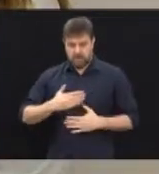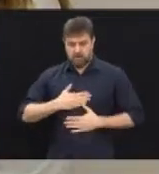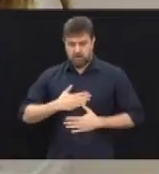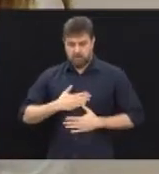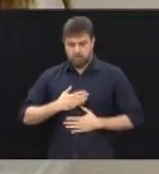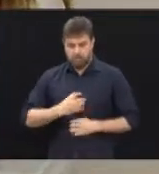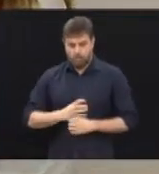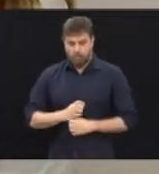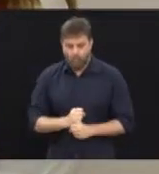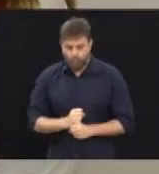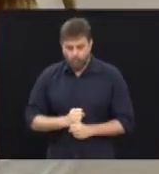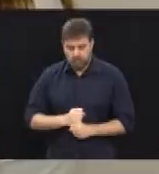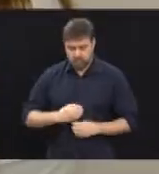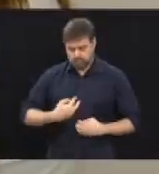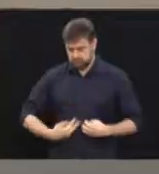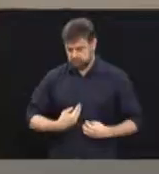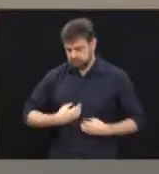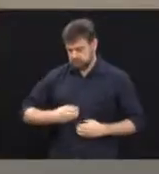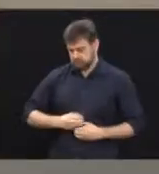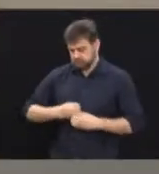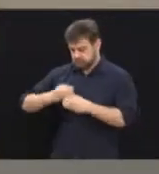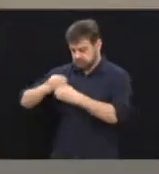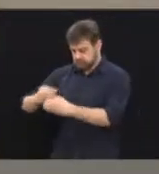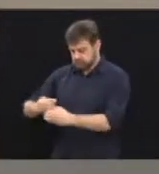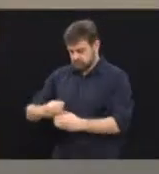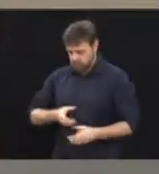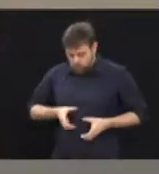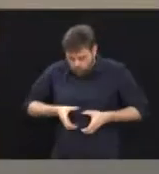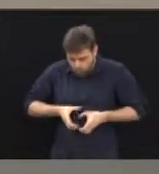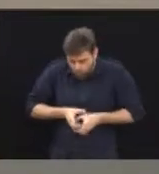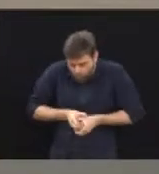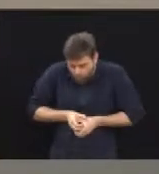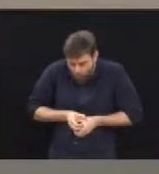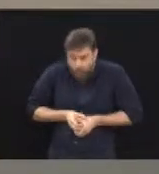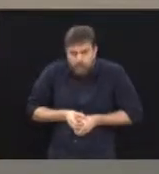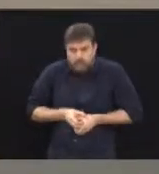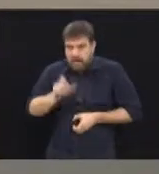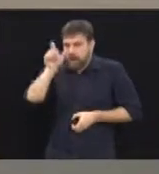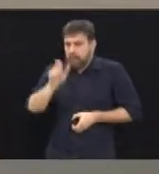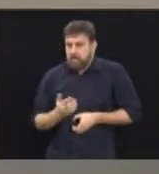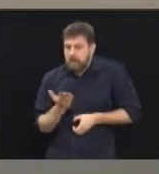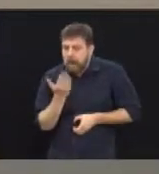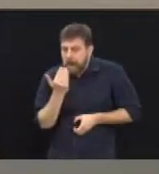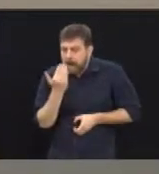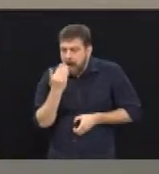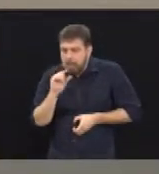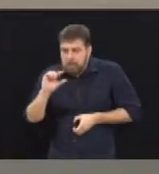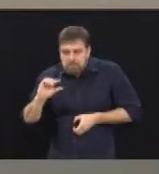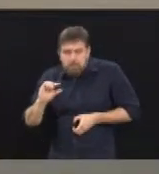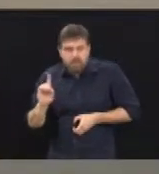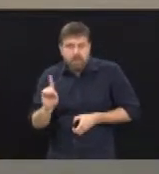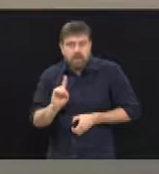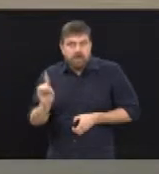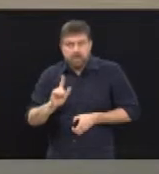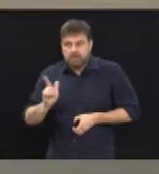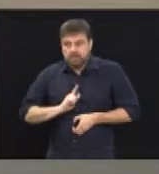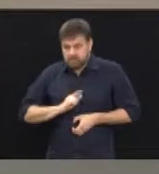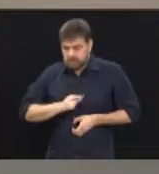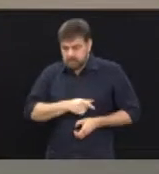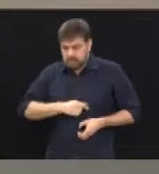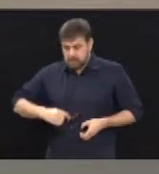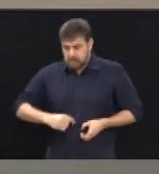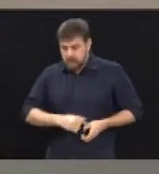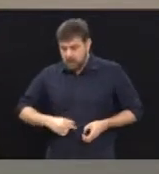restrição, né? Operou, física, né? Tirou um pedacinho do estômago, o estômago está pequenininho, agora o paciente não consegue mas comer. Não, tem uma ação